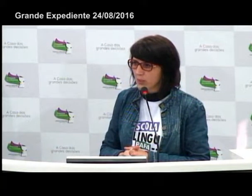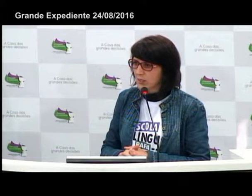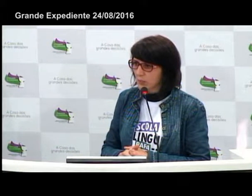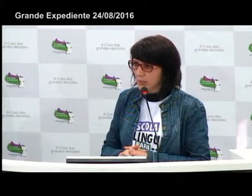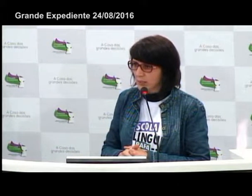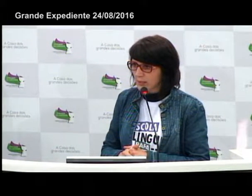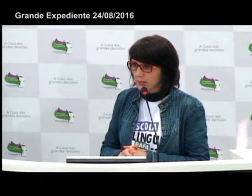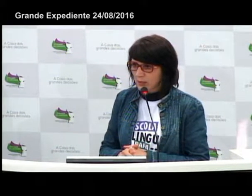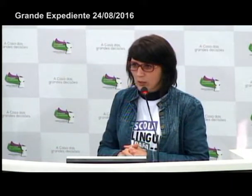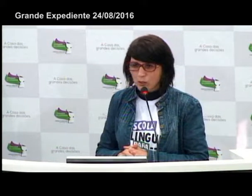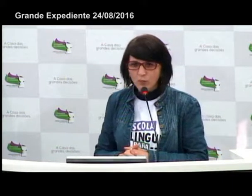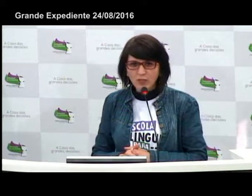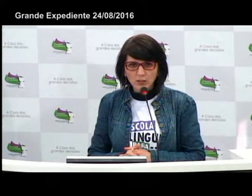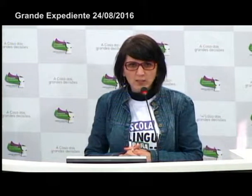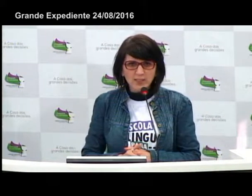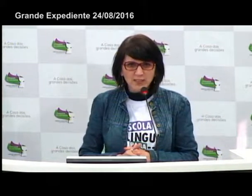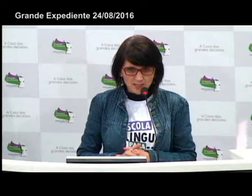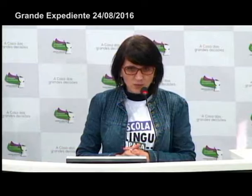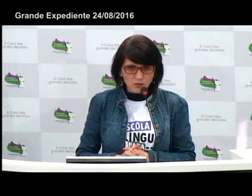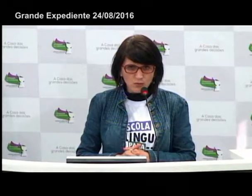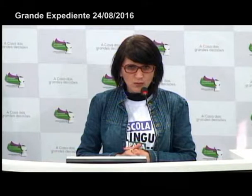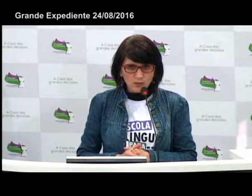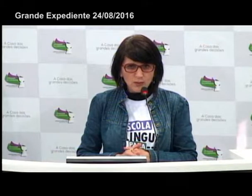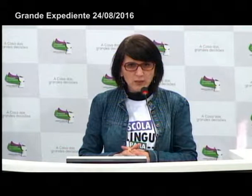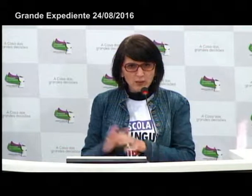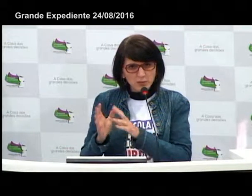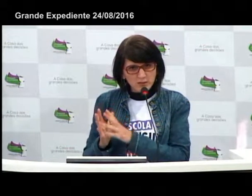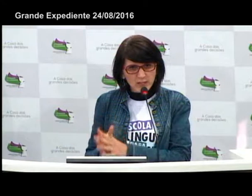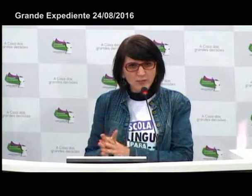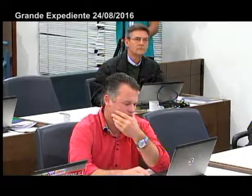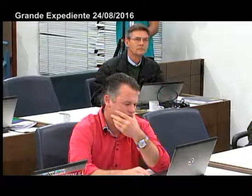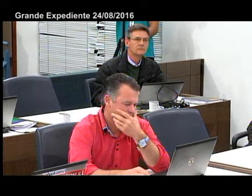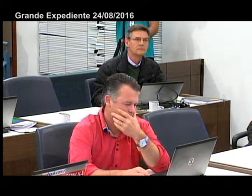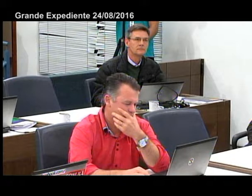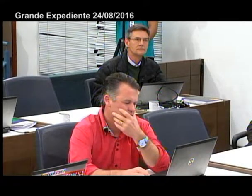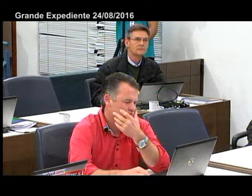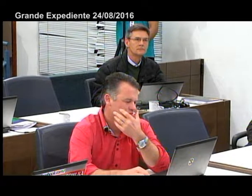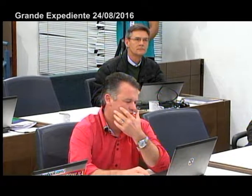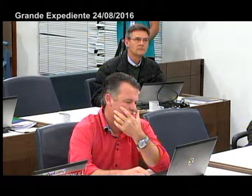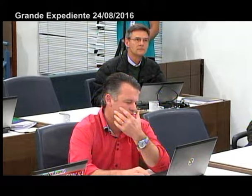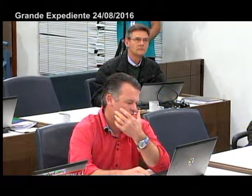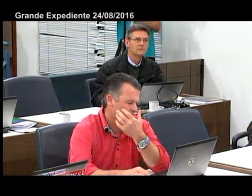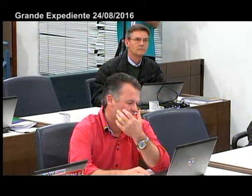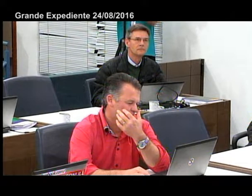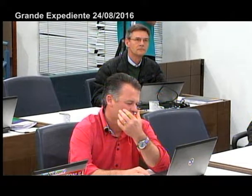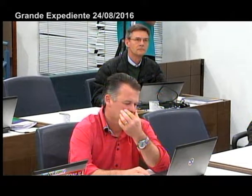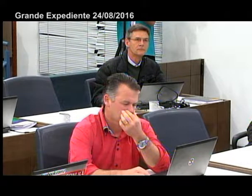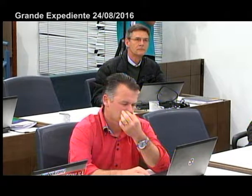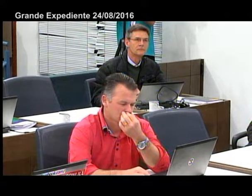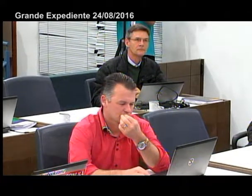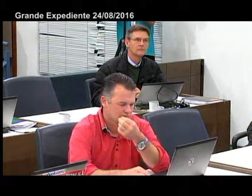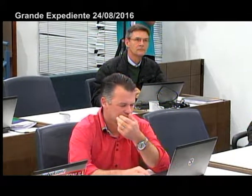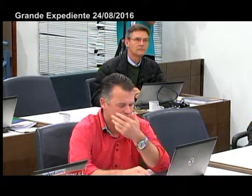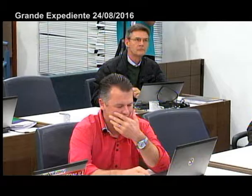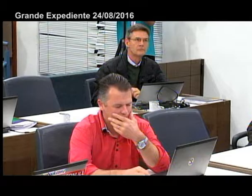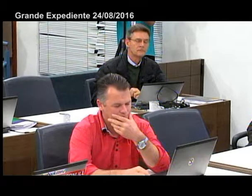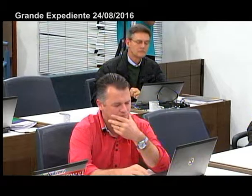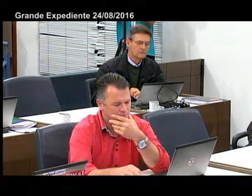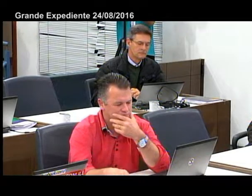como estão ainda com falta de acesso. E nós precisávamos desse núcleo. Trabalhamos por algum